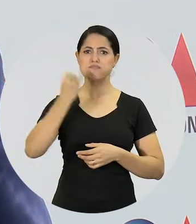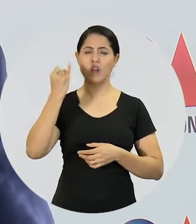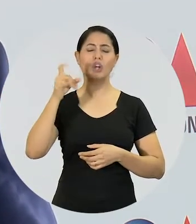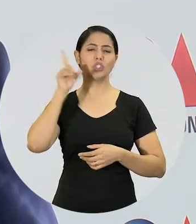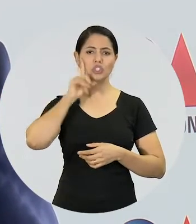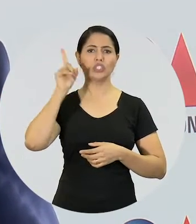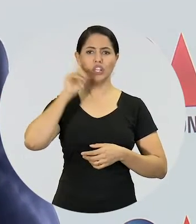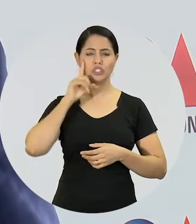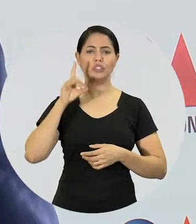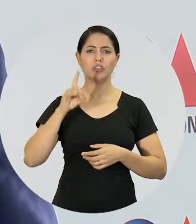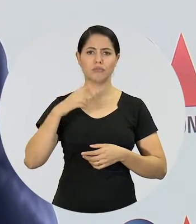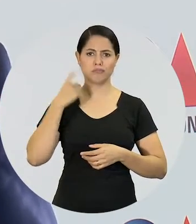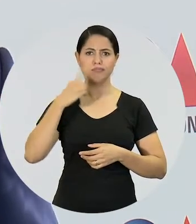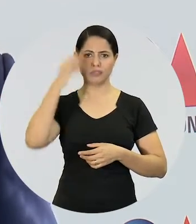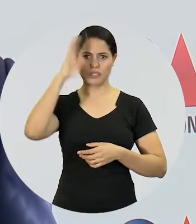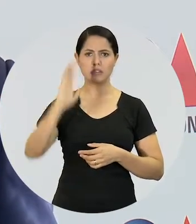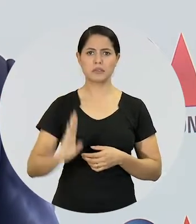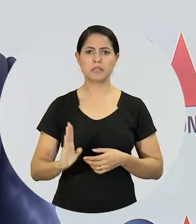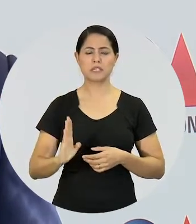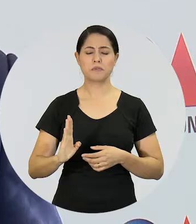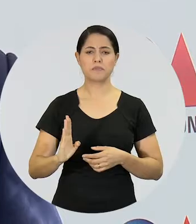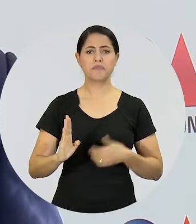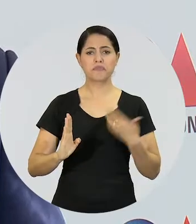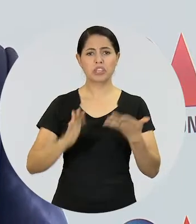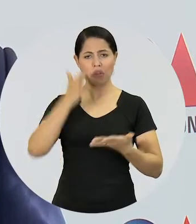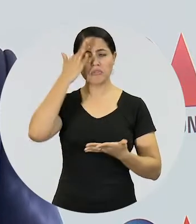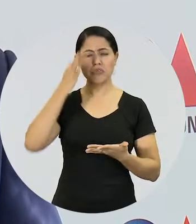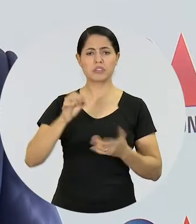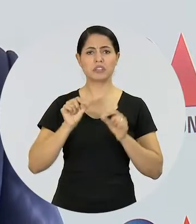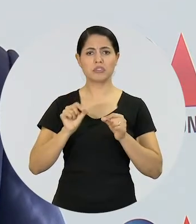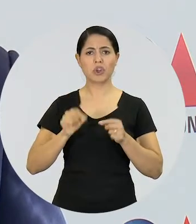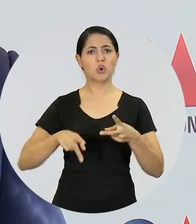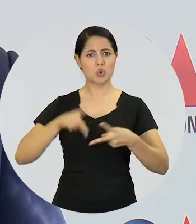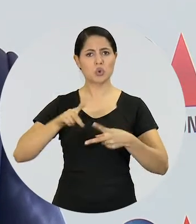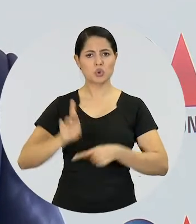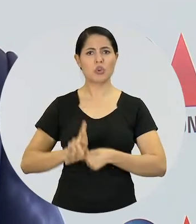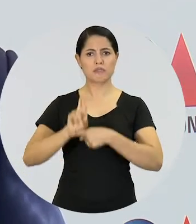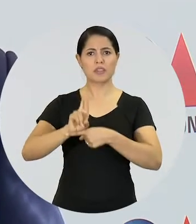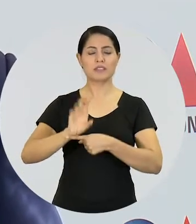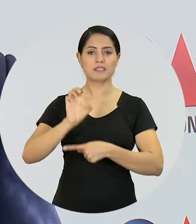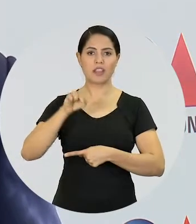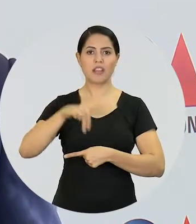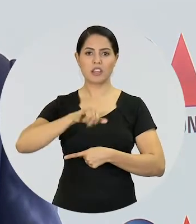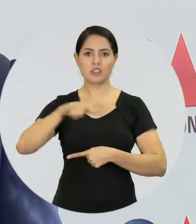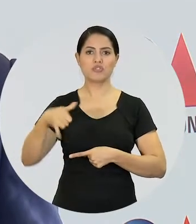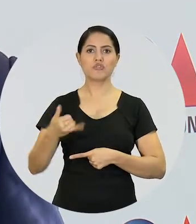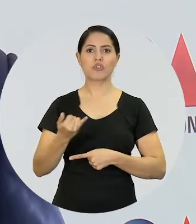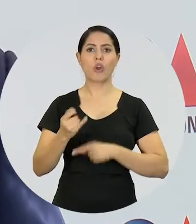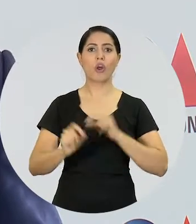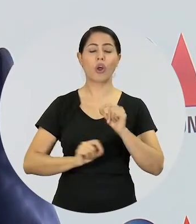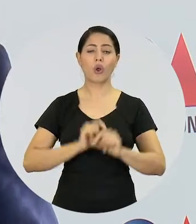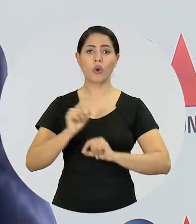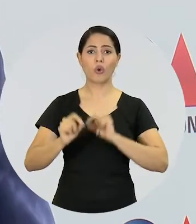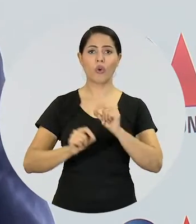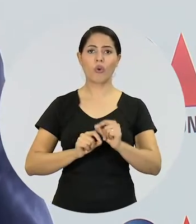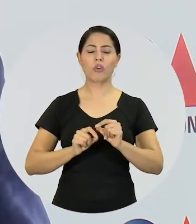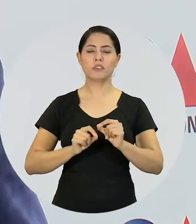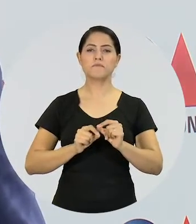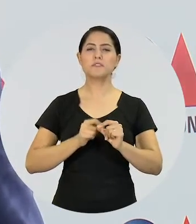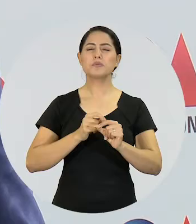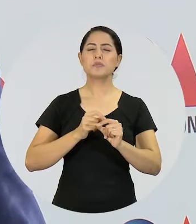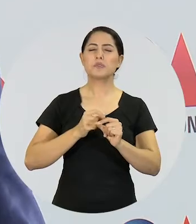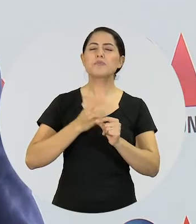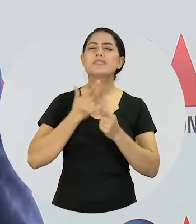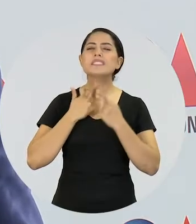duro e árido cotidiano da advocacia brasileira e tenho certeza que representarão no CNJ os